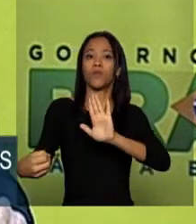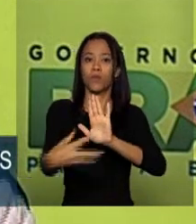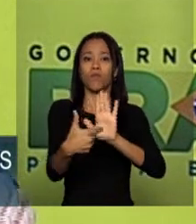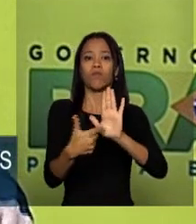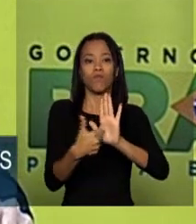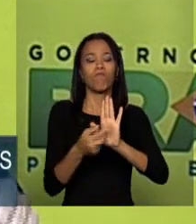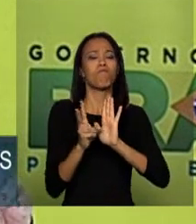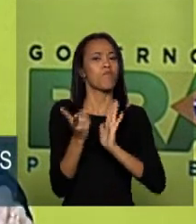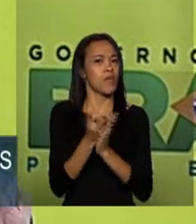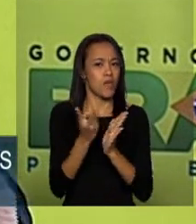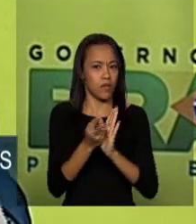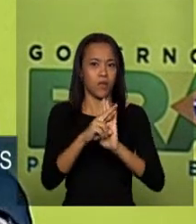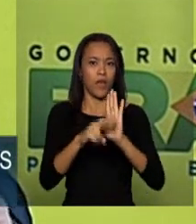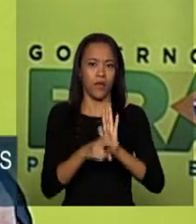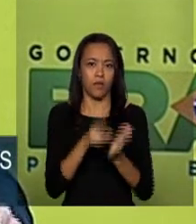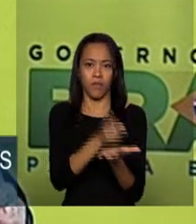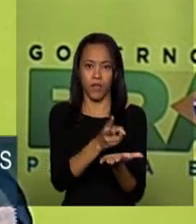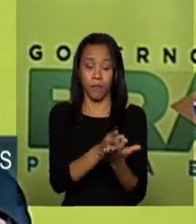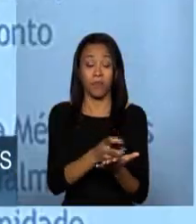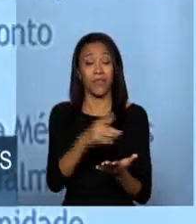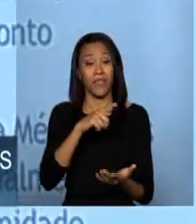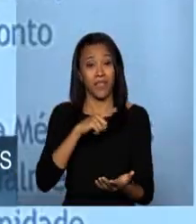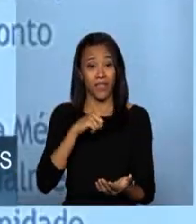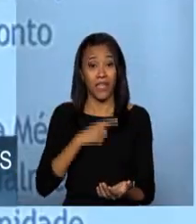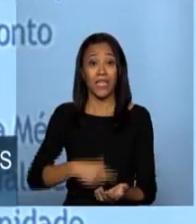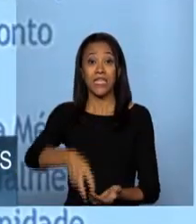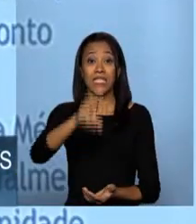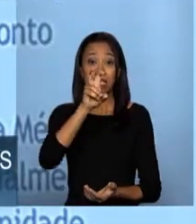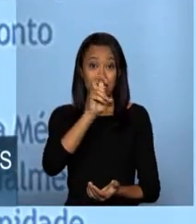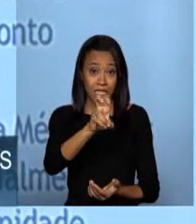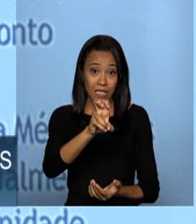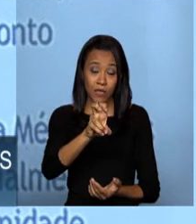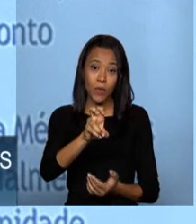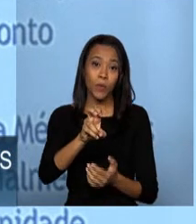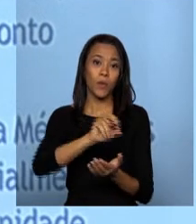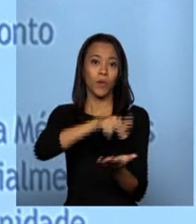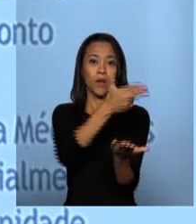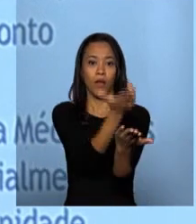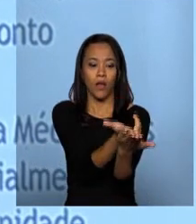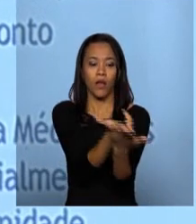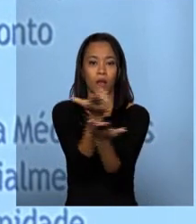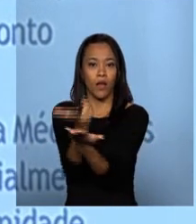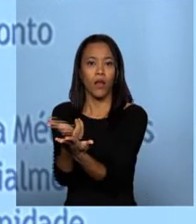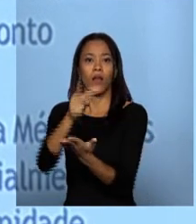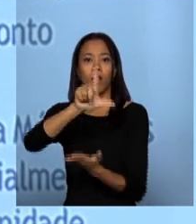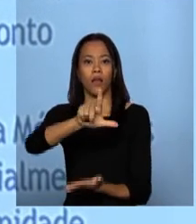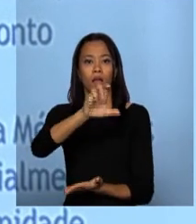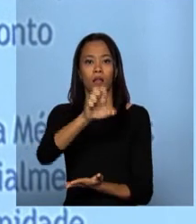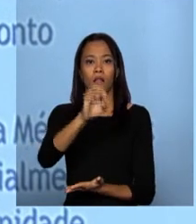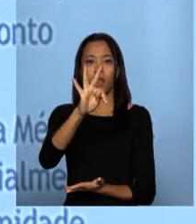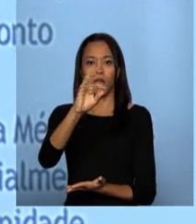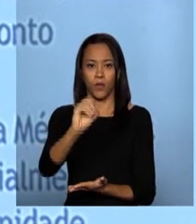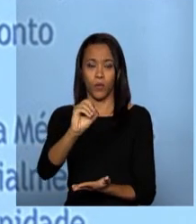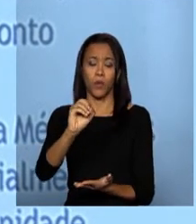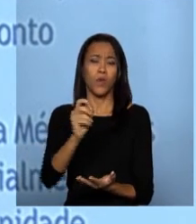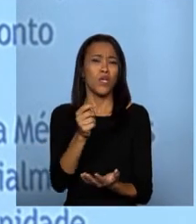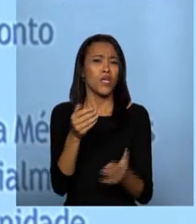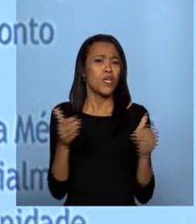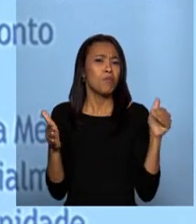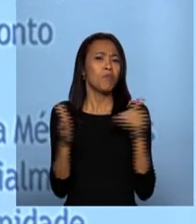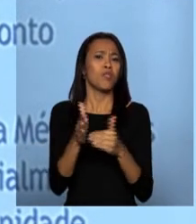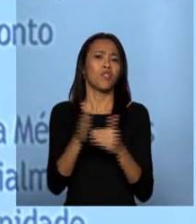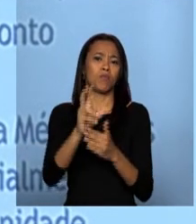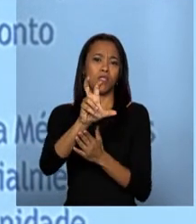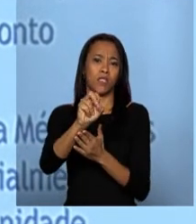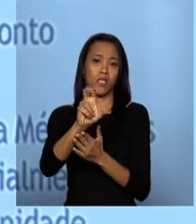o município tenha pelo menos 5 leitos por aluno e, no mínimo, 250 leitos para que a gente garanta um curso com